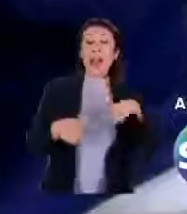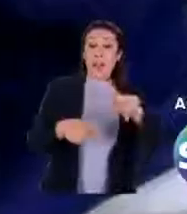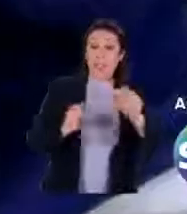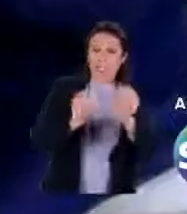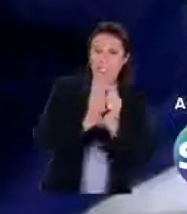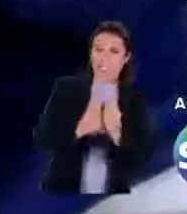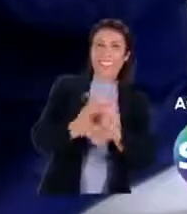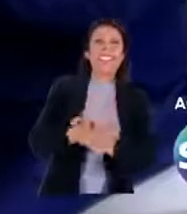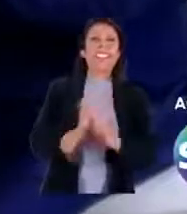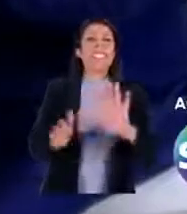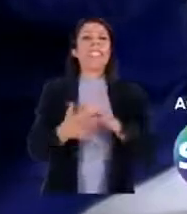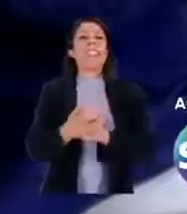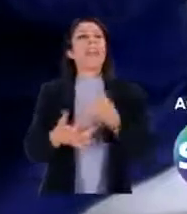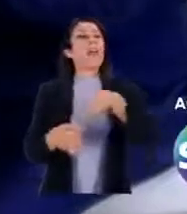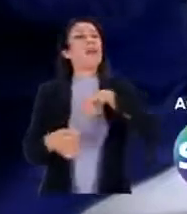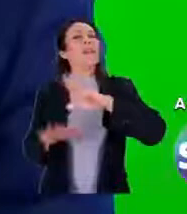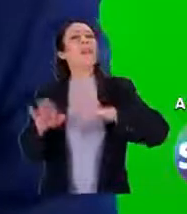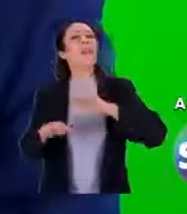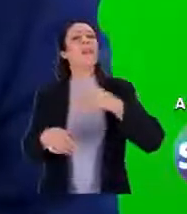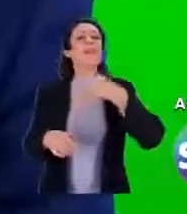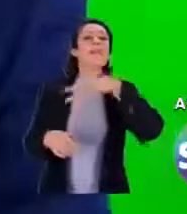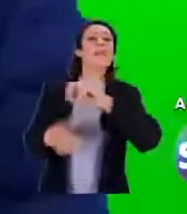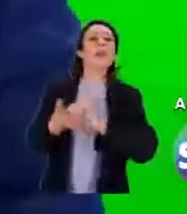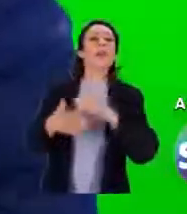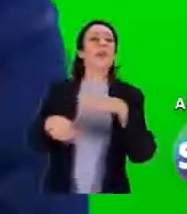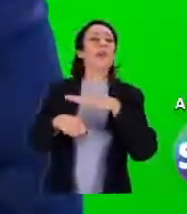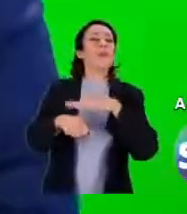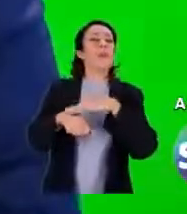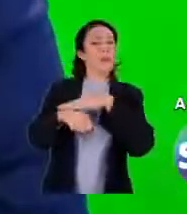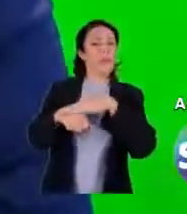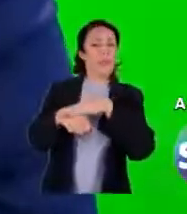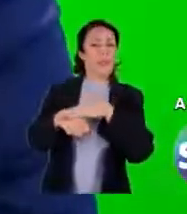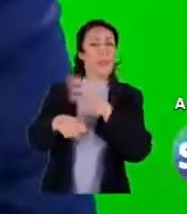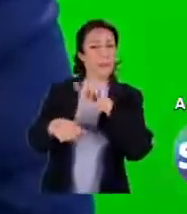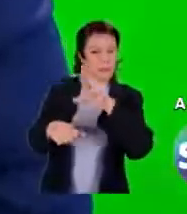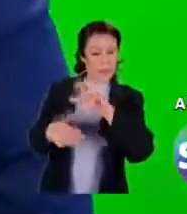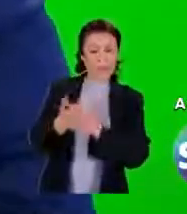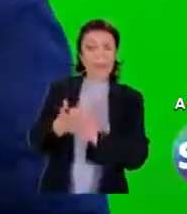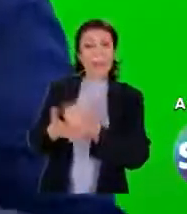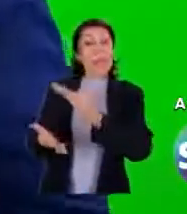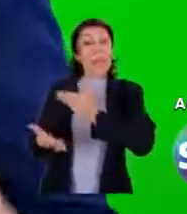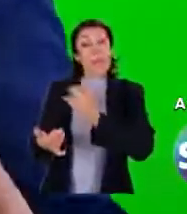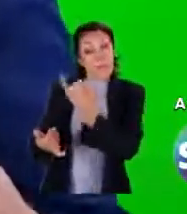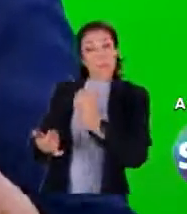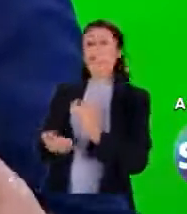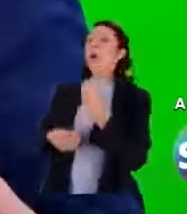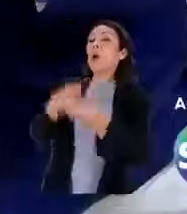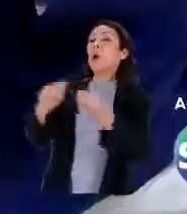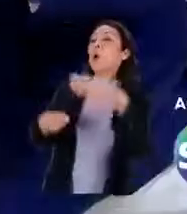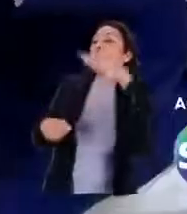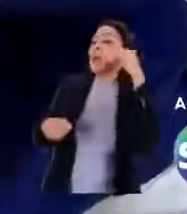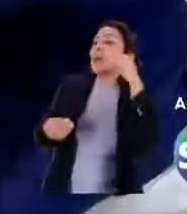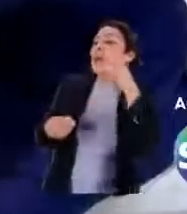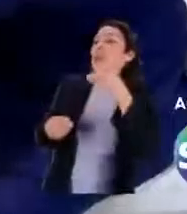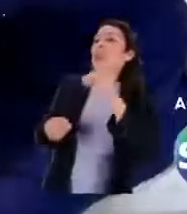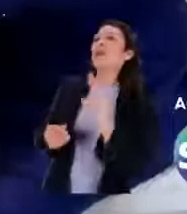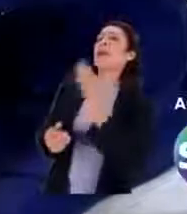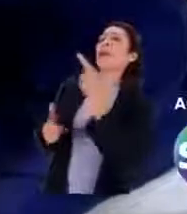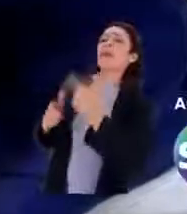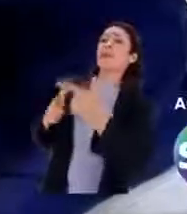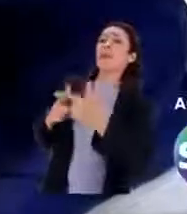então eu eu quando eu vou vou começo a conversar com os amigos no boteco eles me fala como é que o Ciro vai resolver o problema